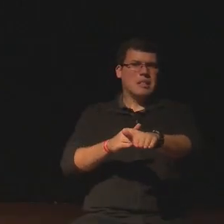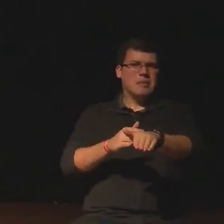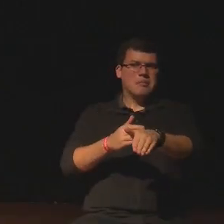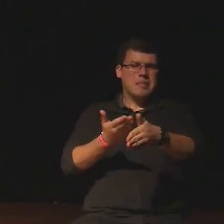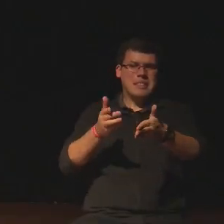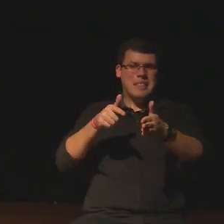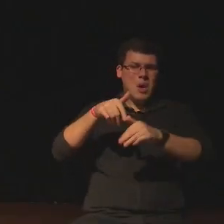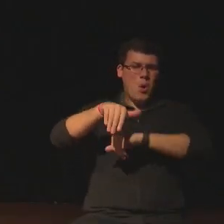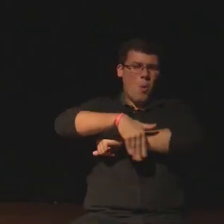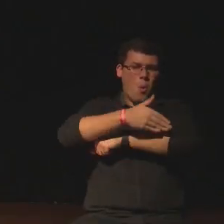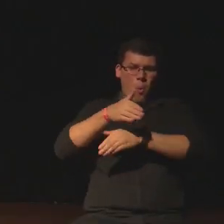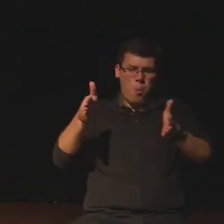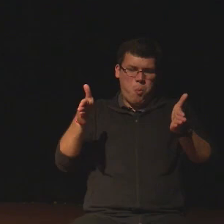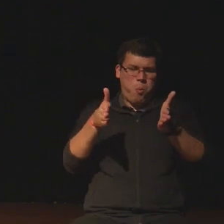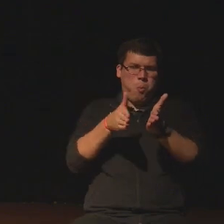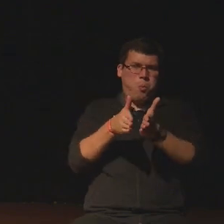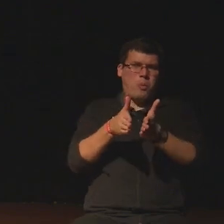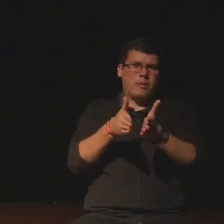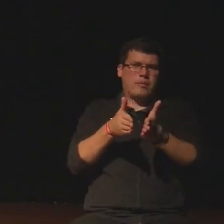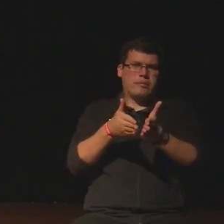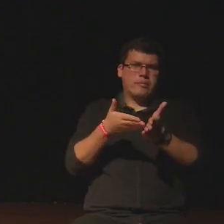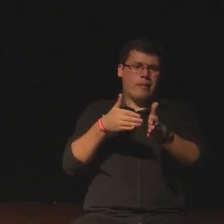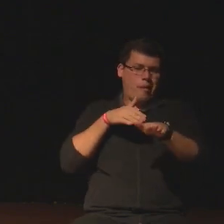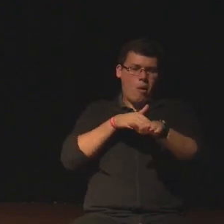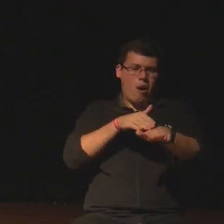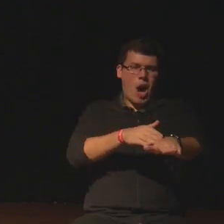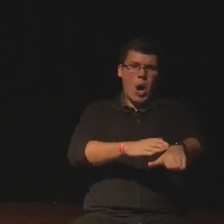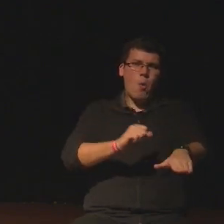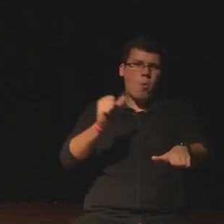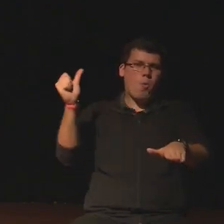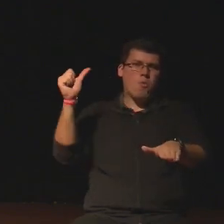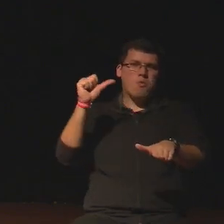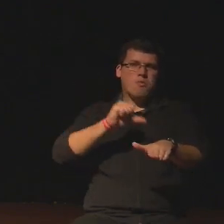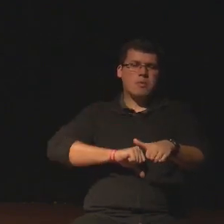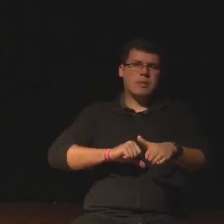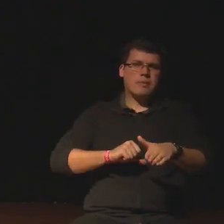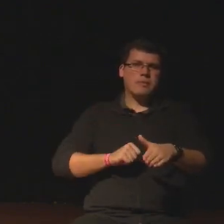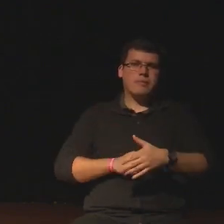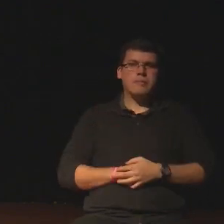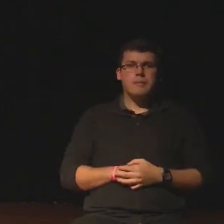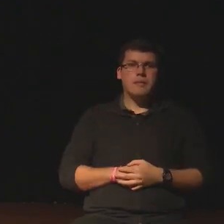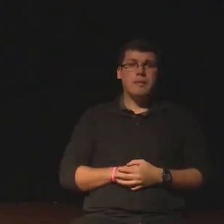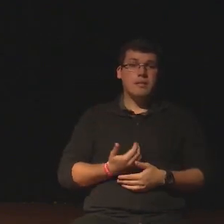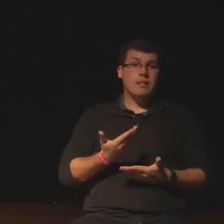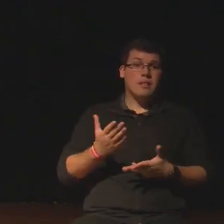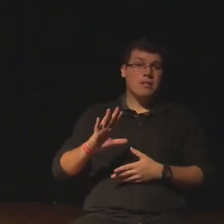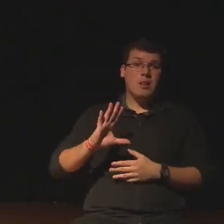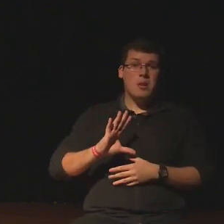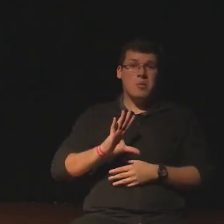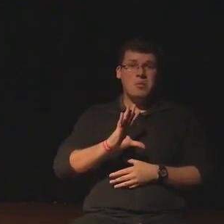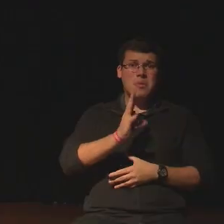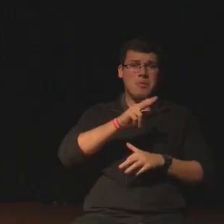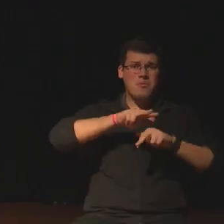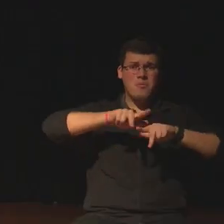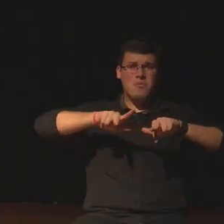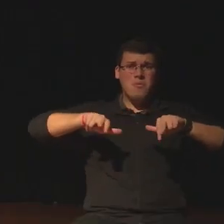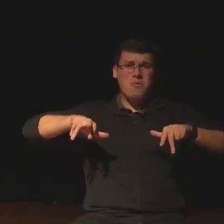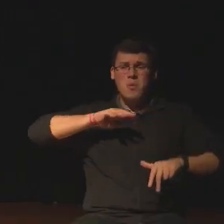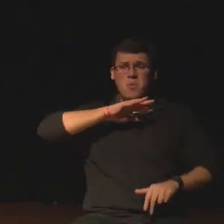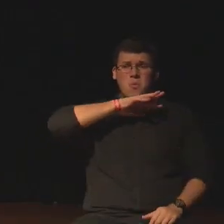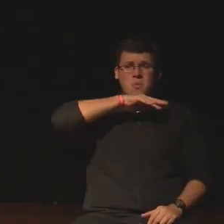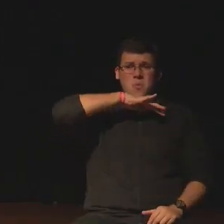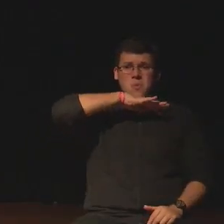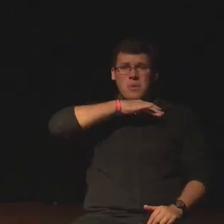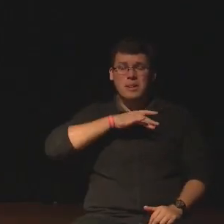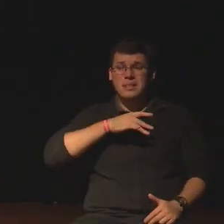de problemas neste microentorno que acabam ecoando neste projeto. E aí parece que este